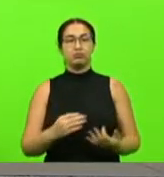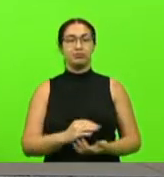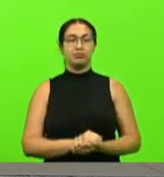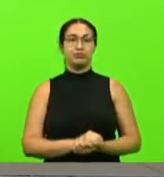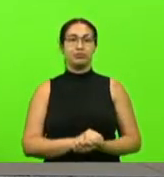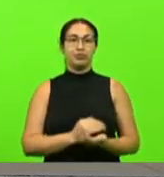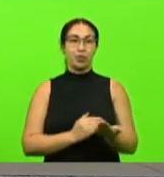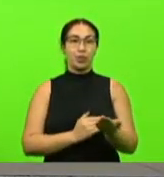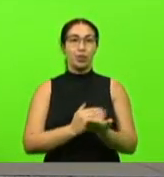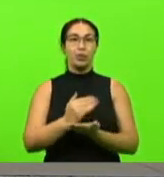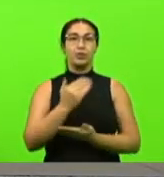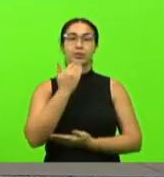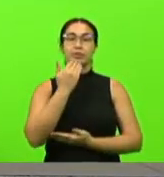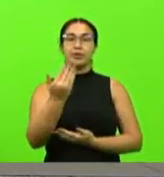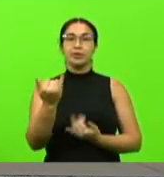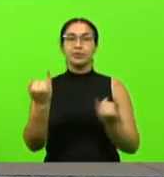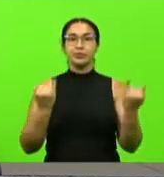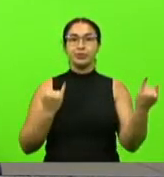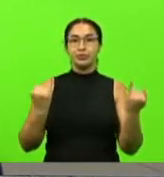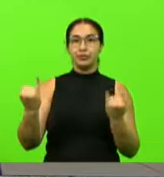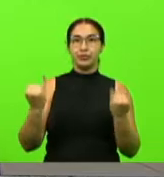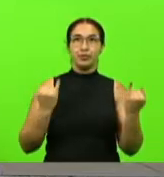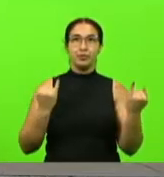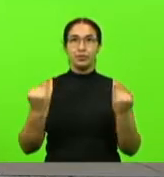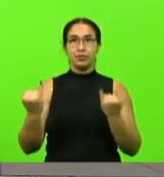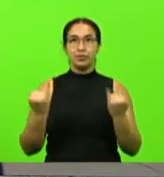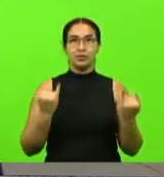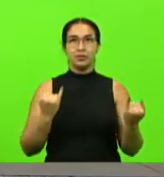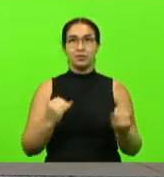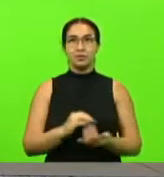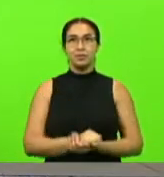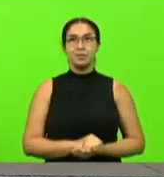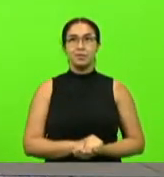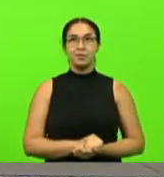inicio com os pedidos de informação.